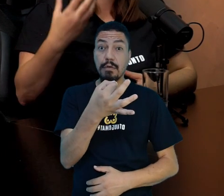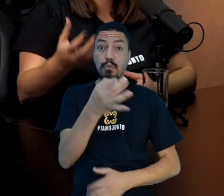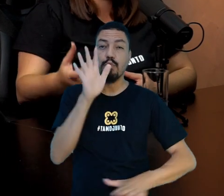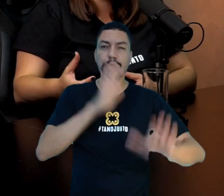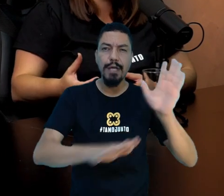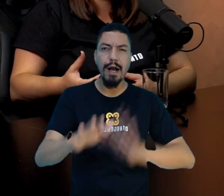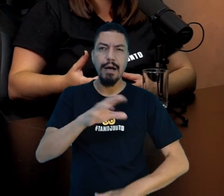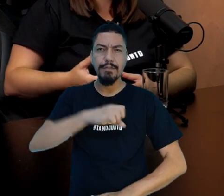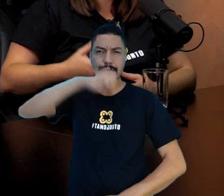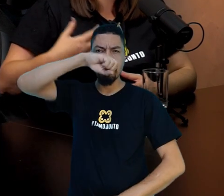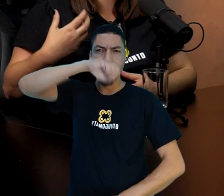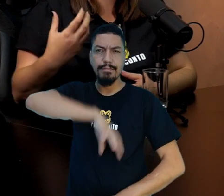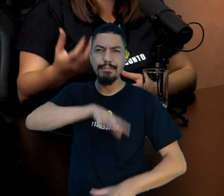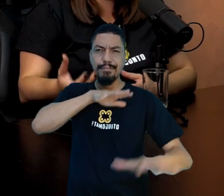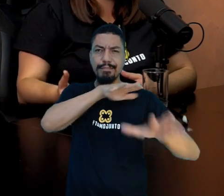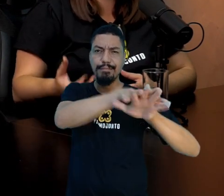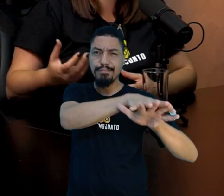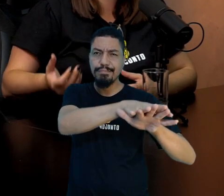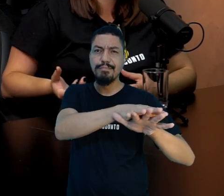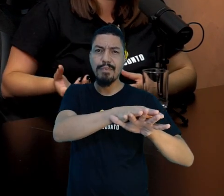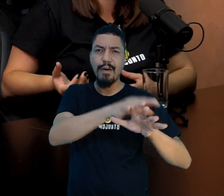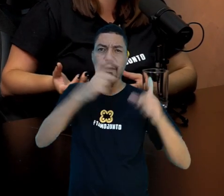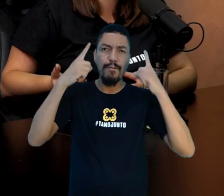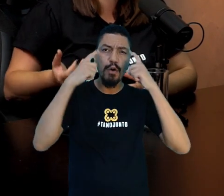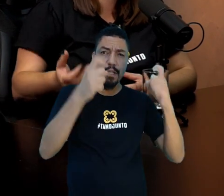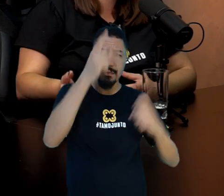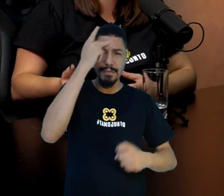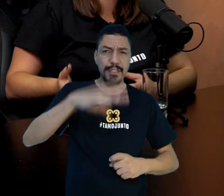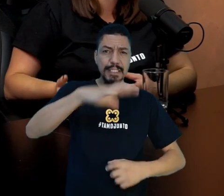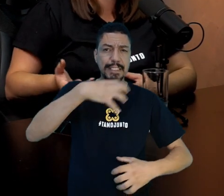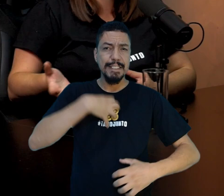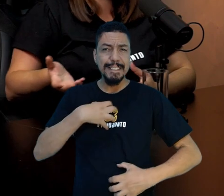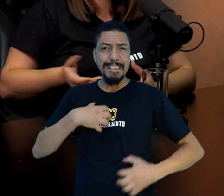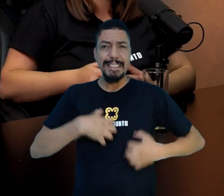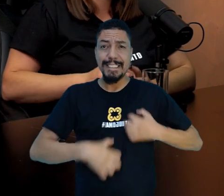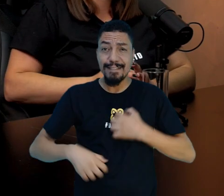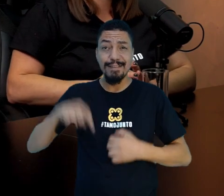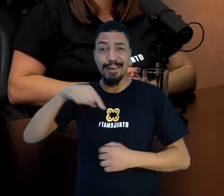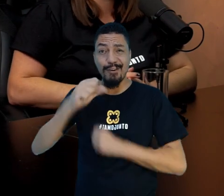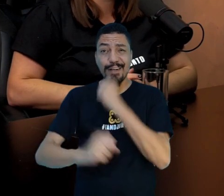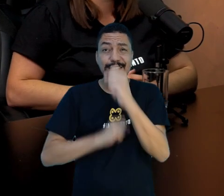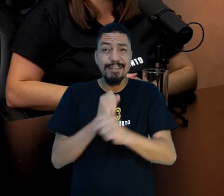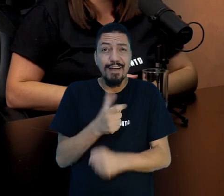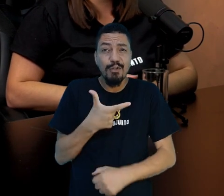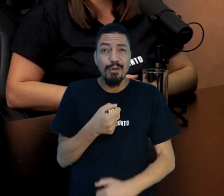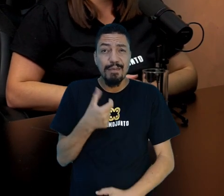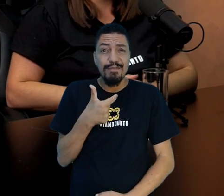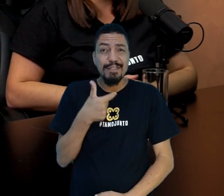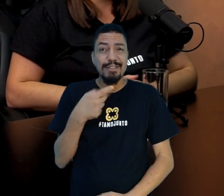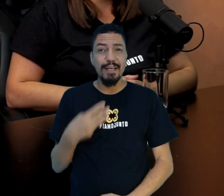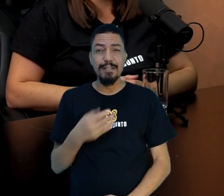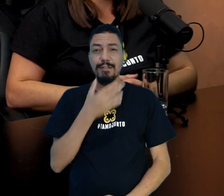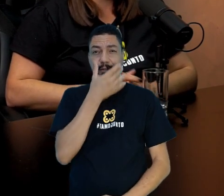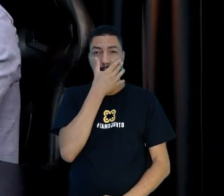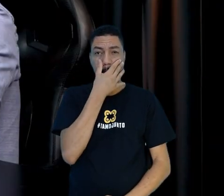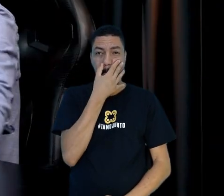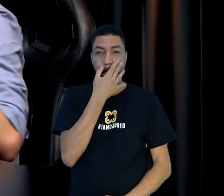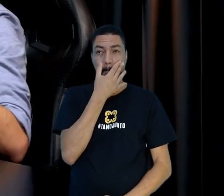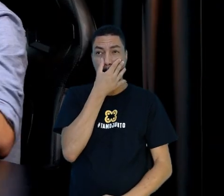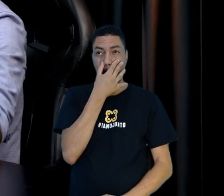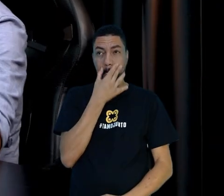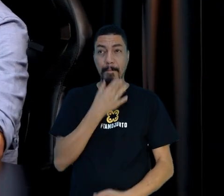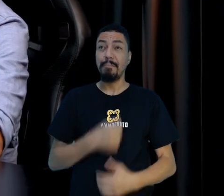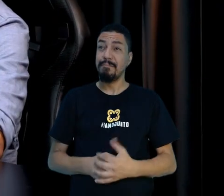a agressão e a violência que as pessoas estão sentindo e passando ainda em 2023? É exatamente isso,